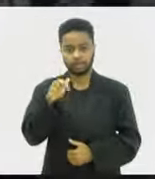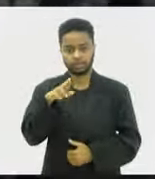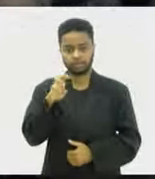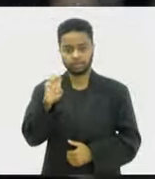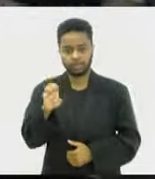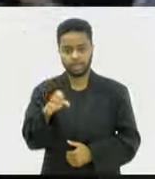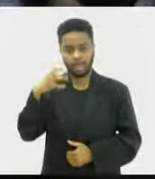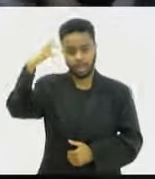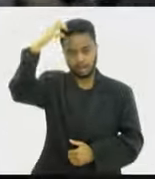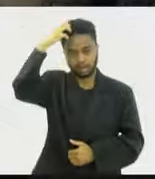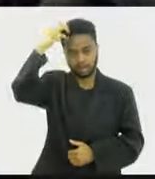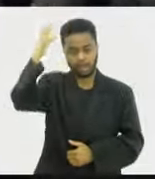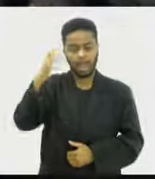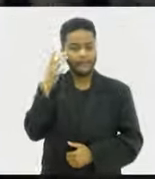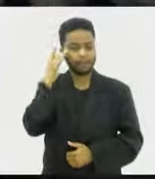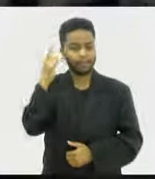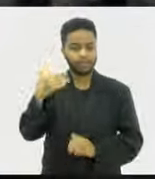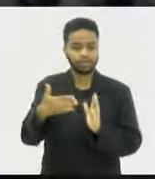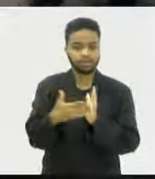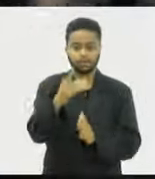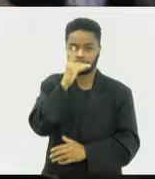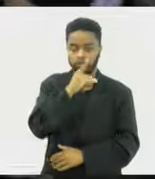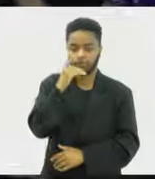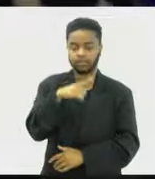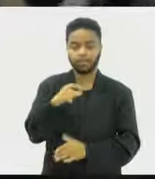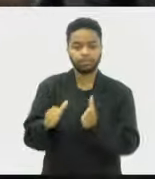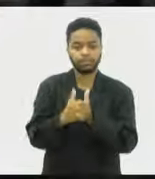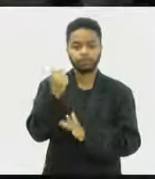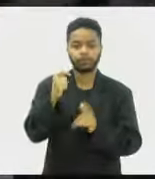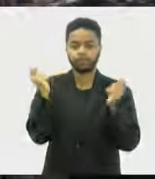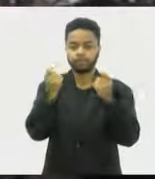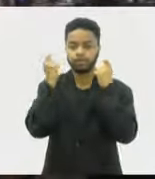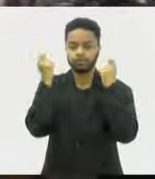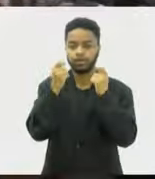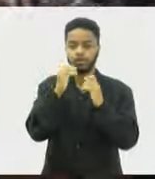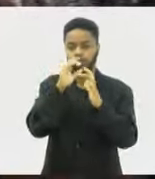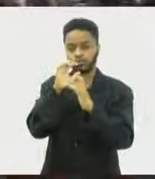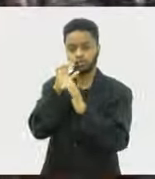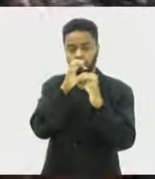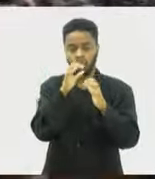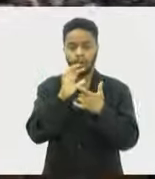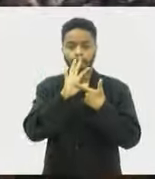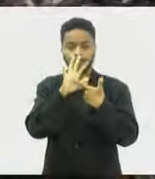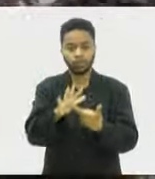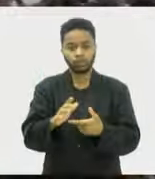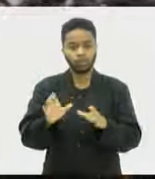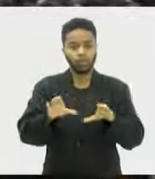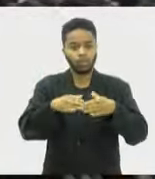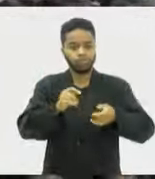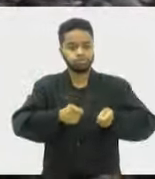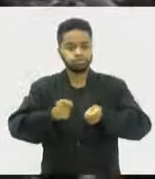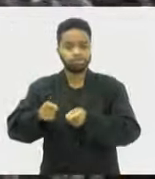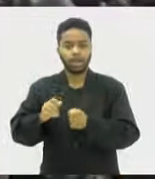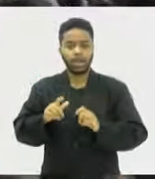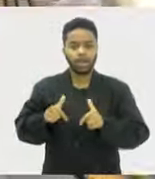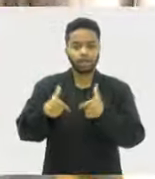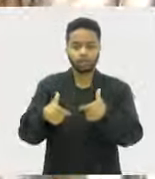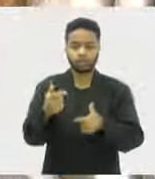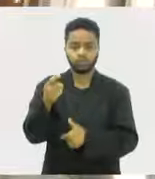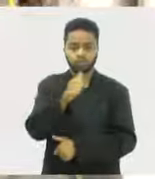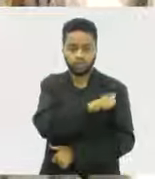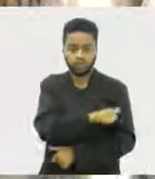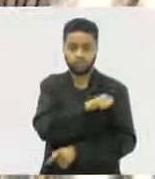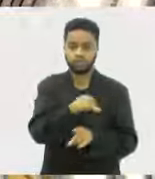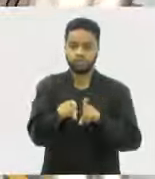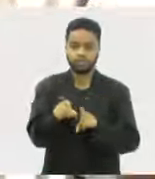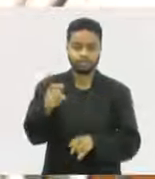do Rio, recebe de amanhã até domingo o primeiro festival de fanfarras, que vai apresentar bandas atuantes no Rio e em São Paulo. A fanfarra